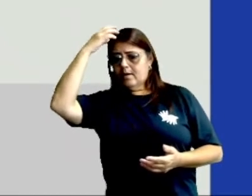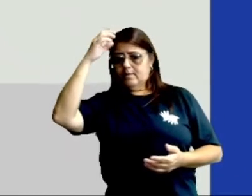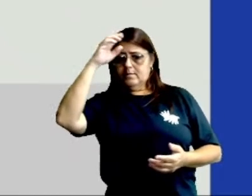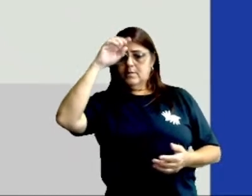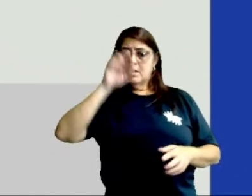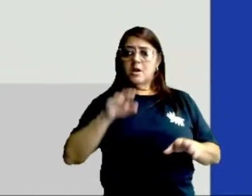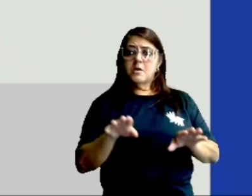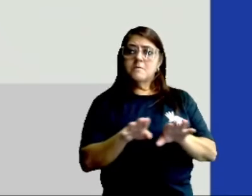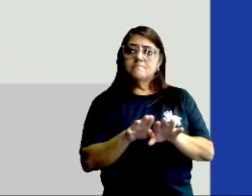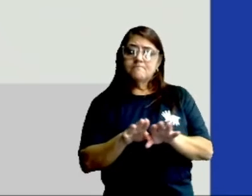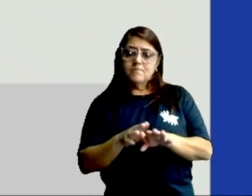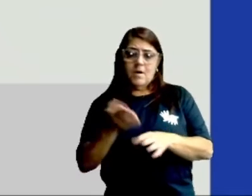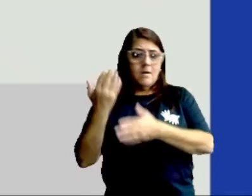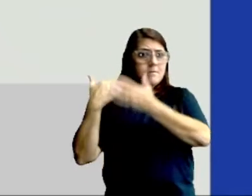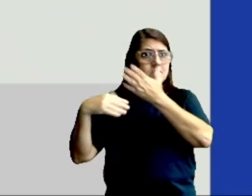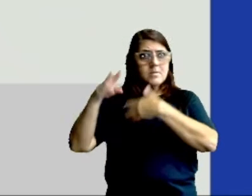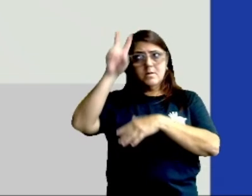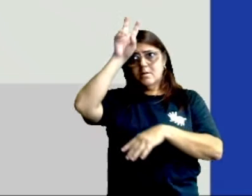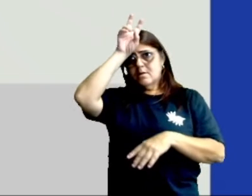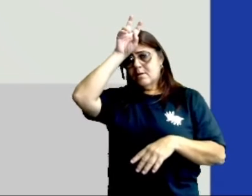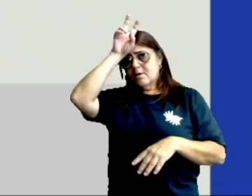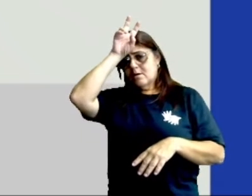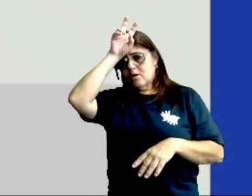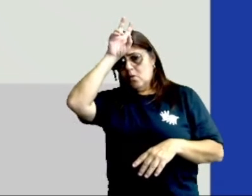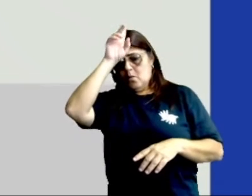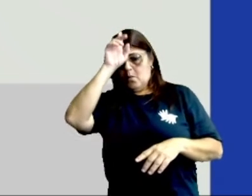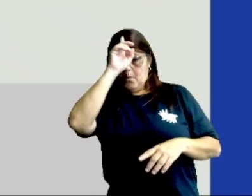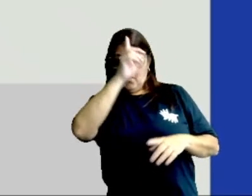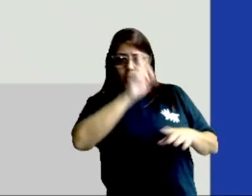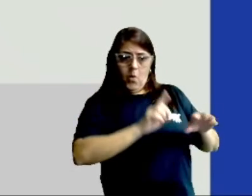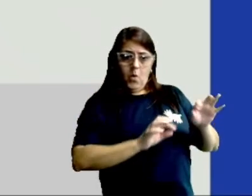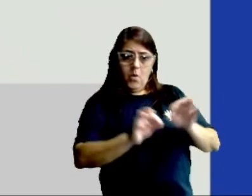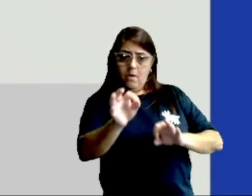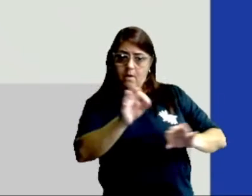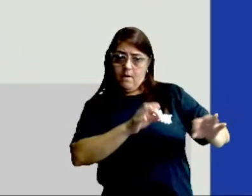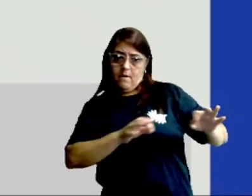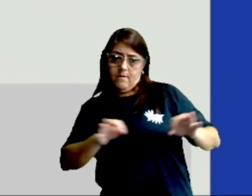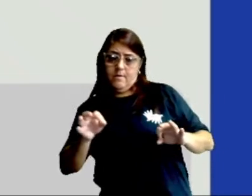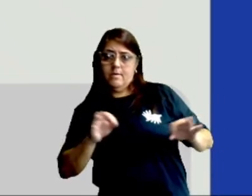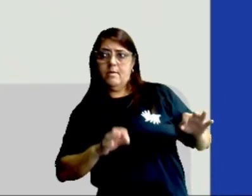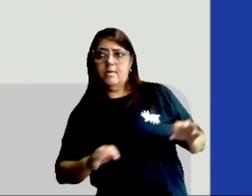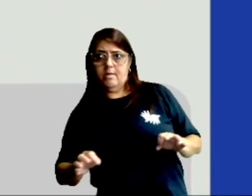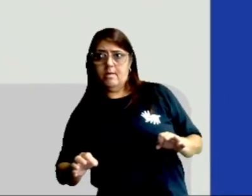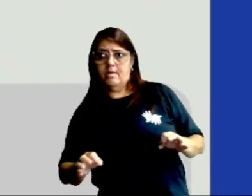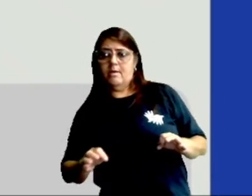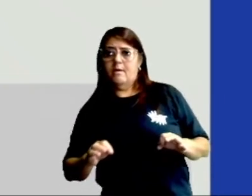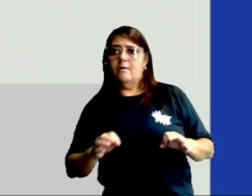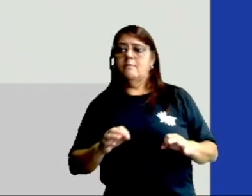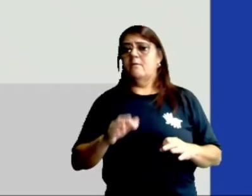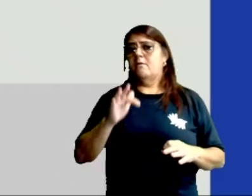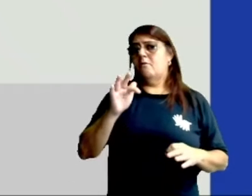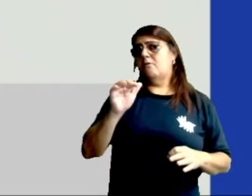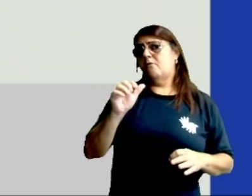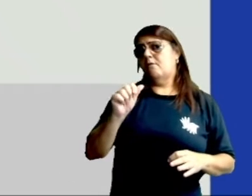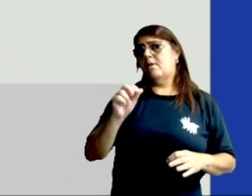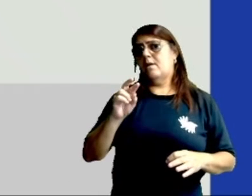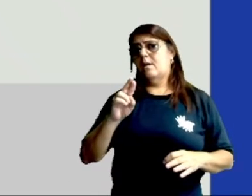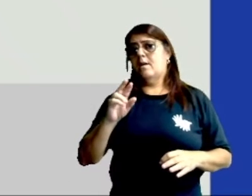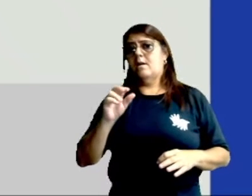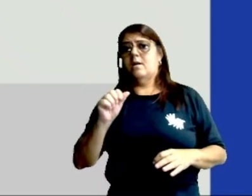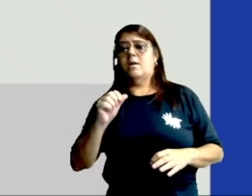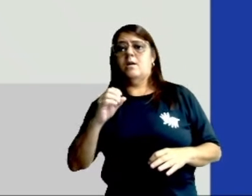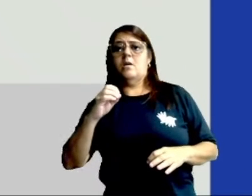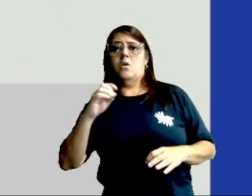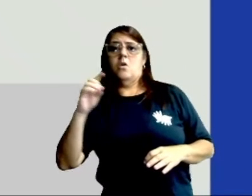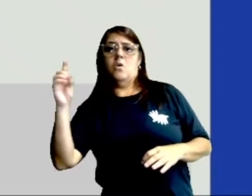Supremo sacerdote do Egito antigo né ou seja ele governava o Egito antigo né ele governava ele administrava o governo do Egito antigo mas ele